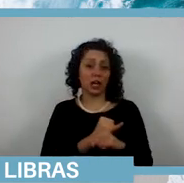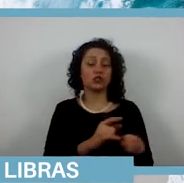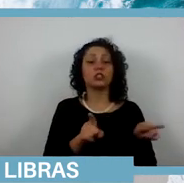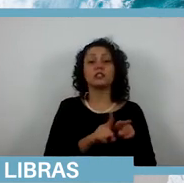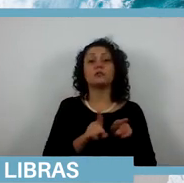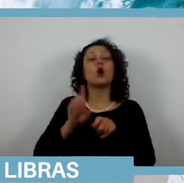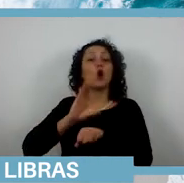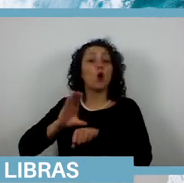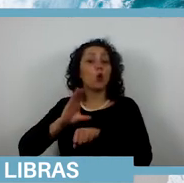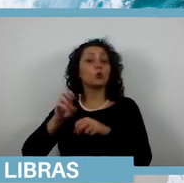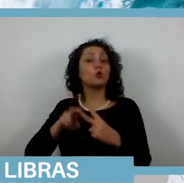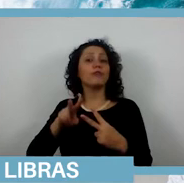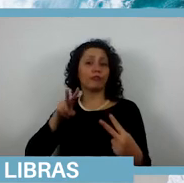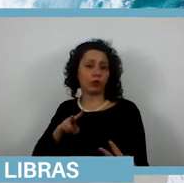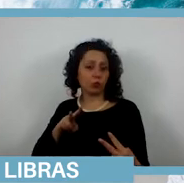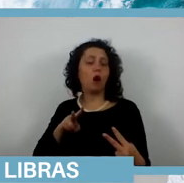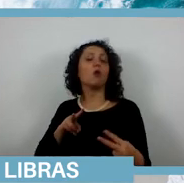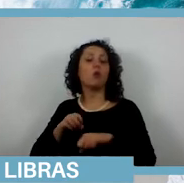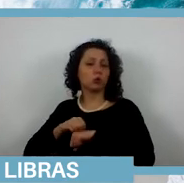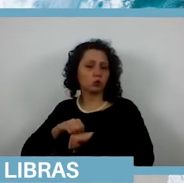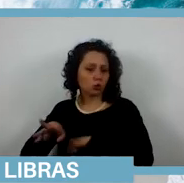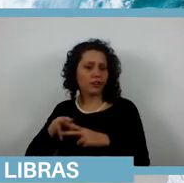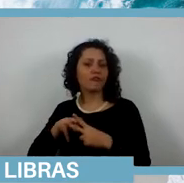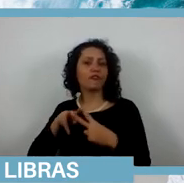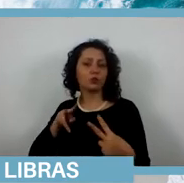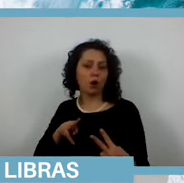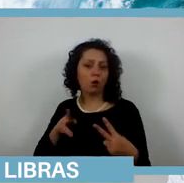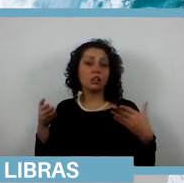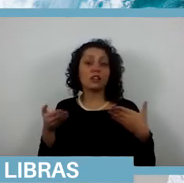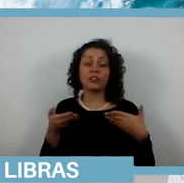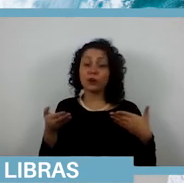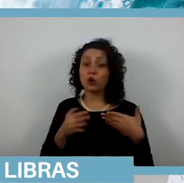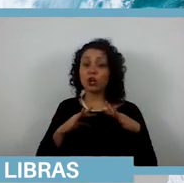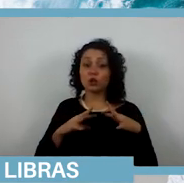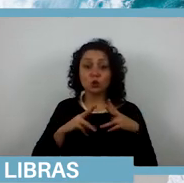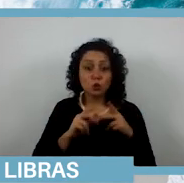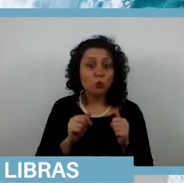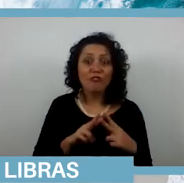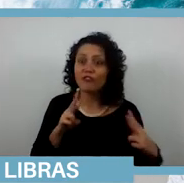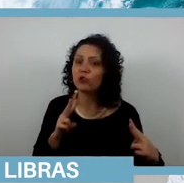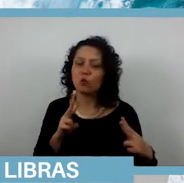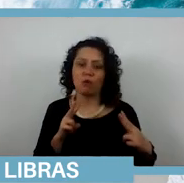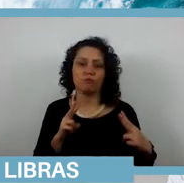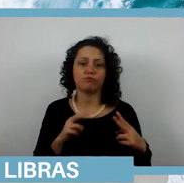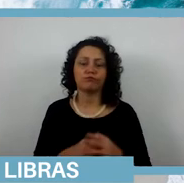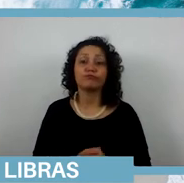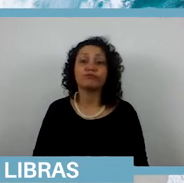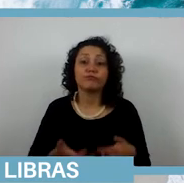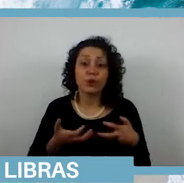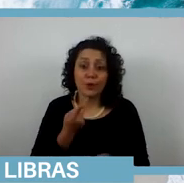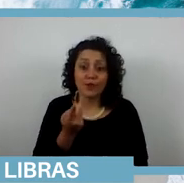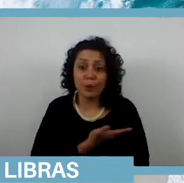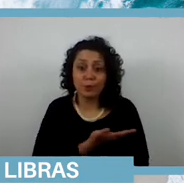consultorias também então hoje eu tô nesse momento como transferir um negócio todo online e queria deixar para